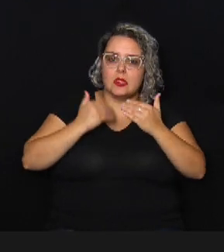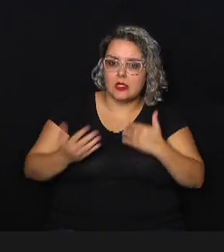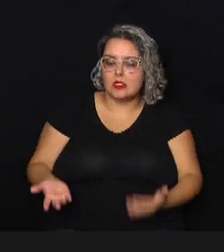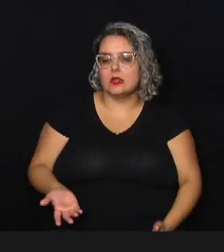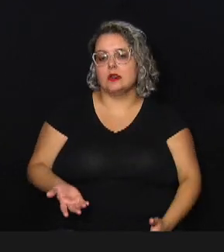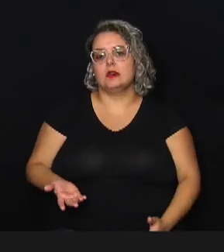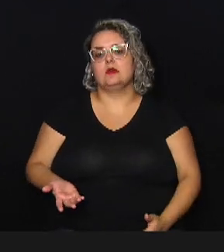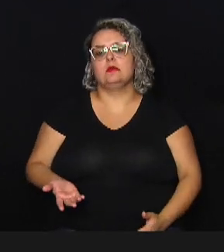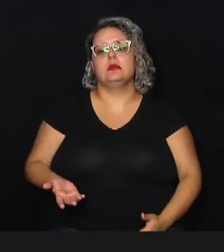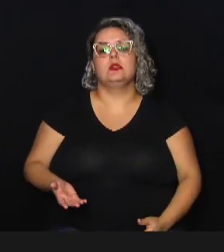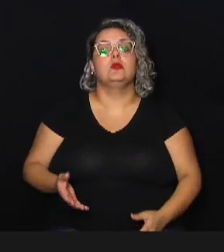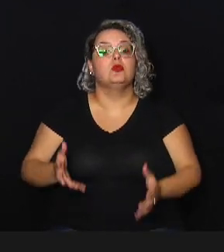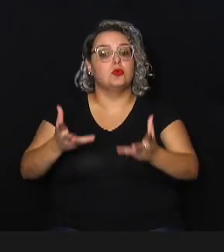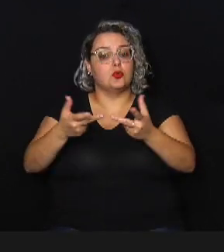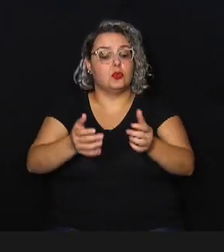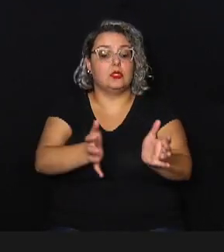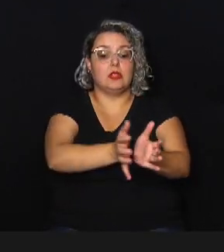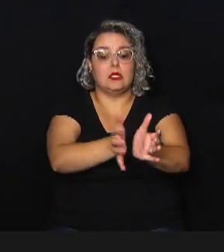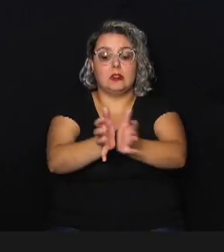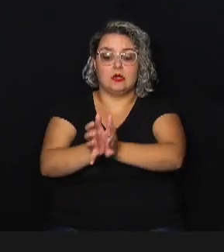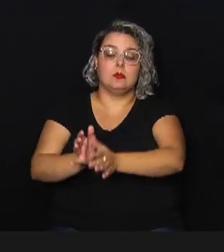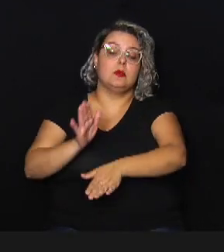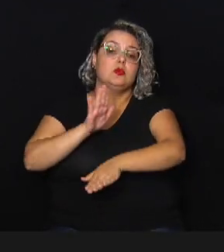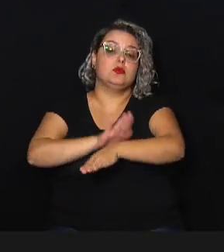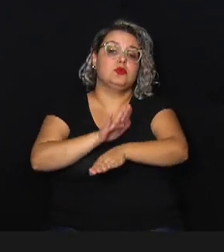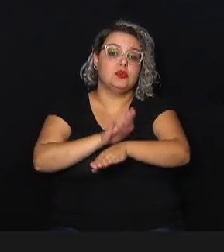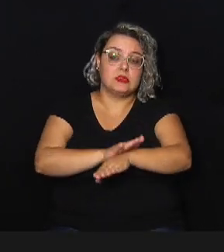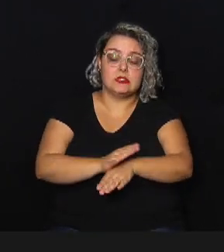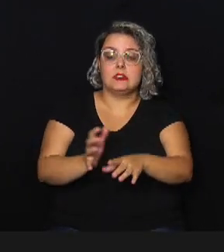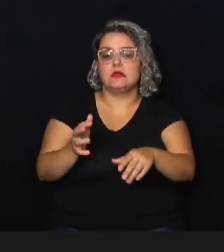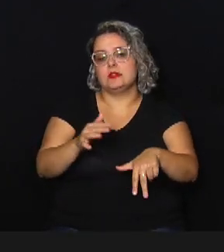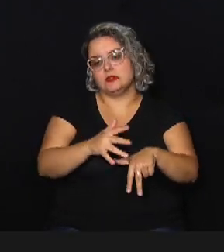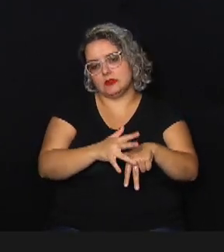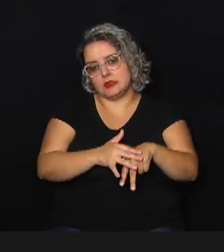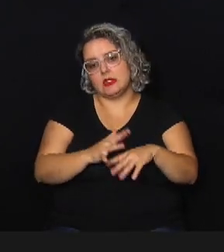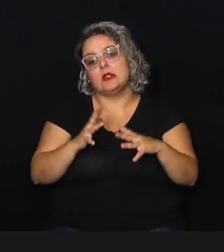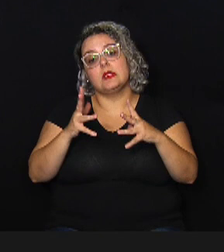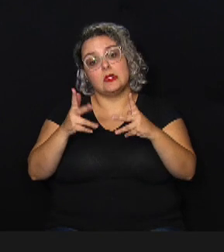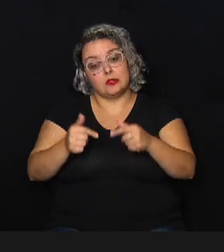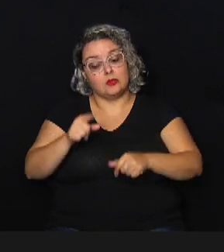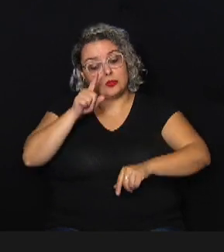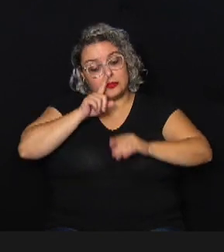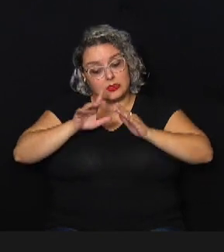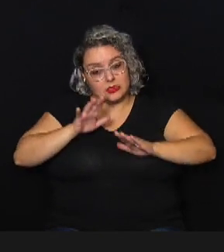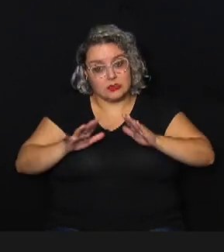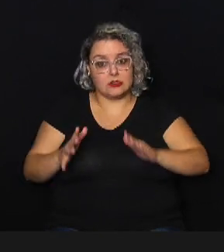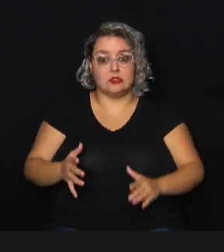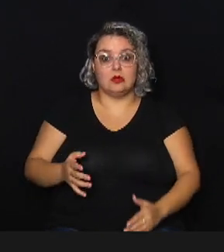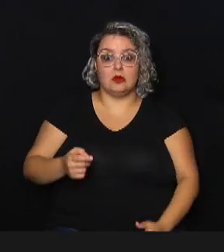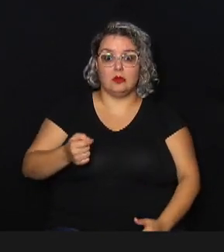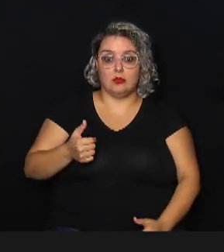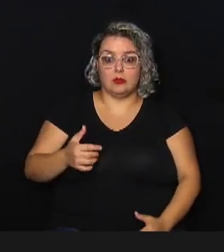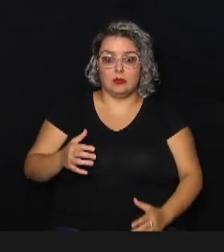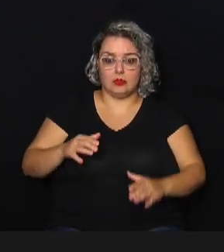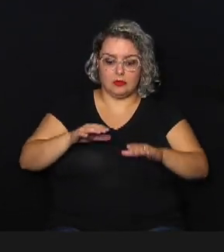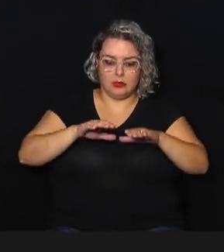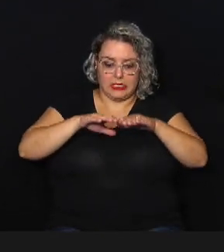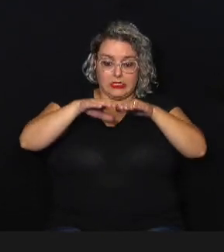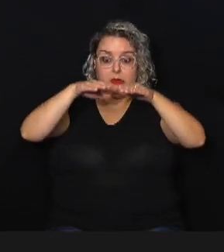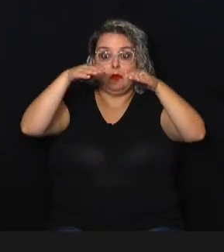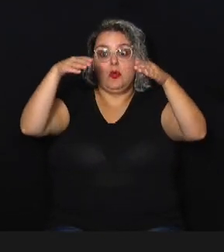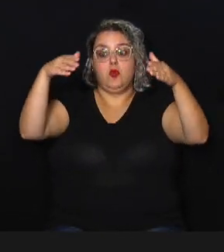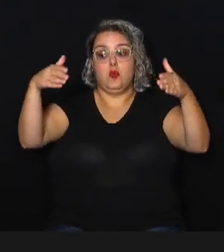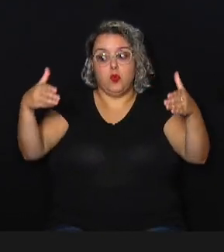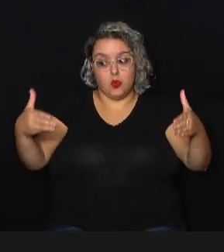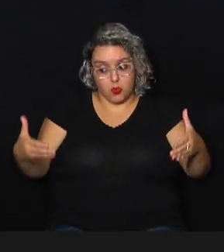da equipe de assistência do paciente, tá? Então tem todo esse cuidado, fica quase naquela bolha, tá?